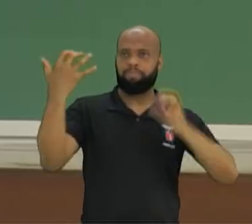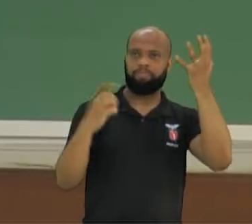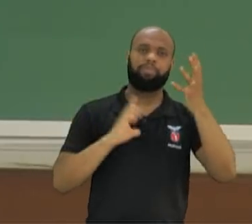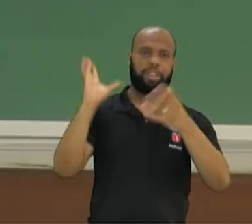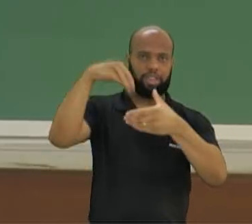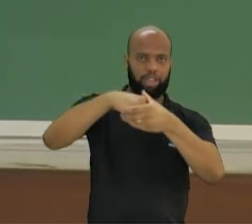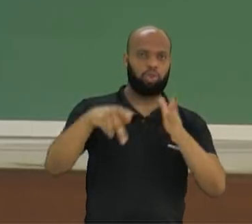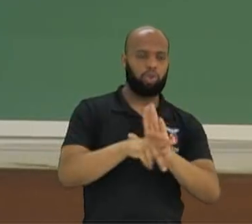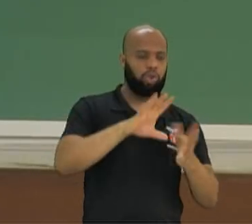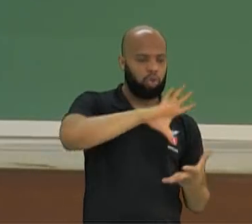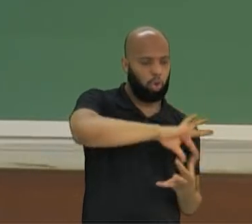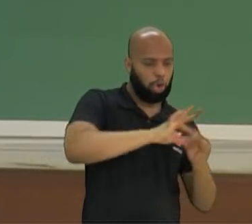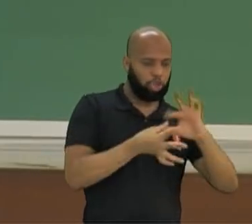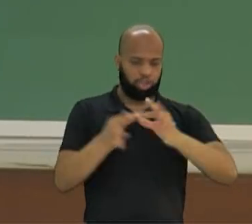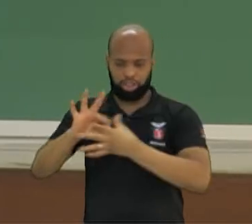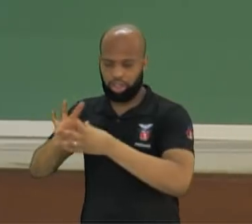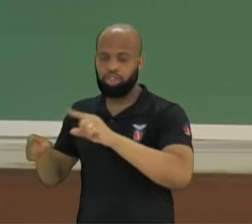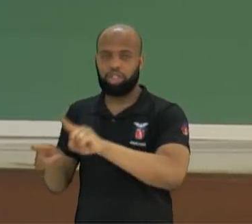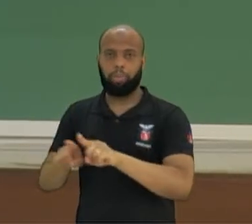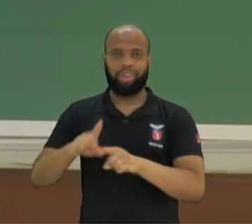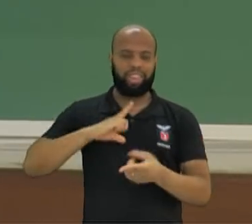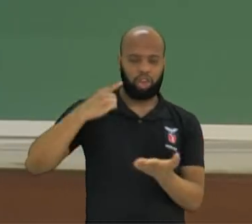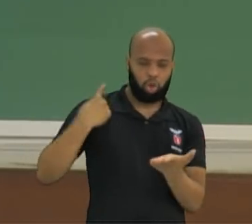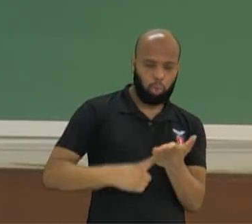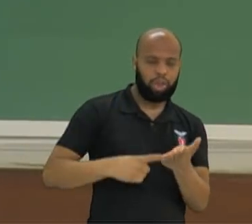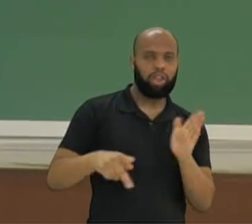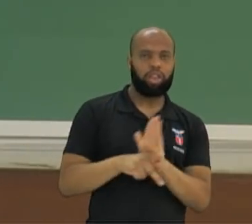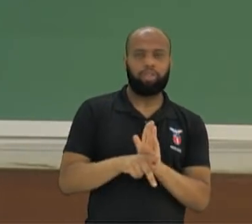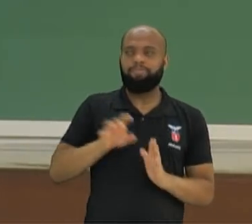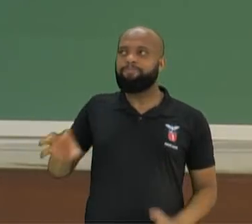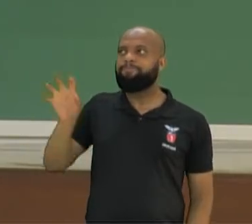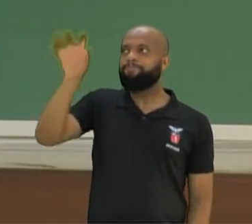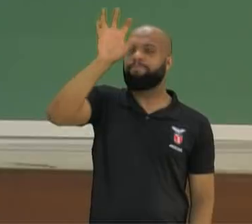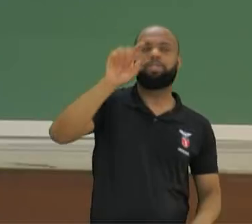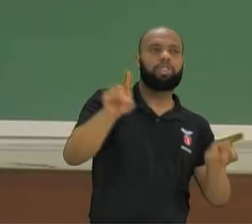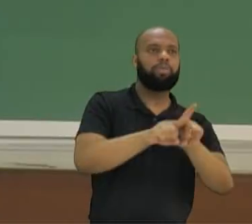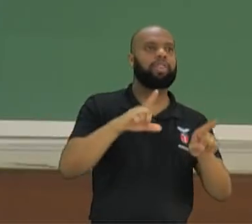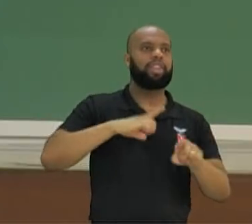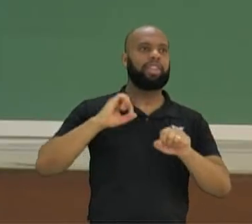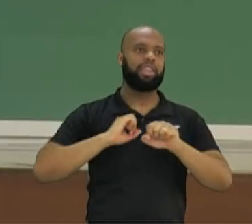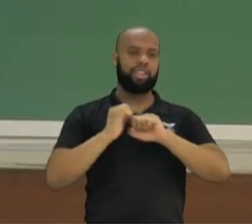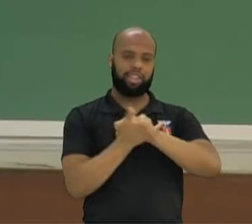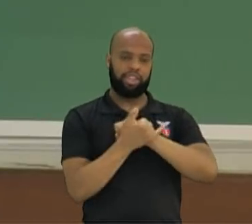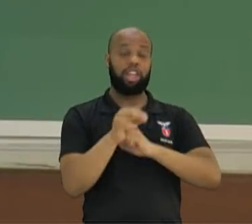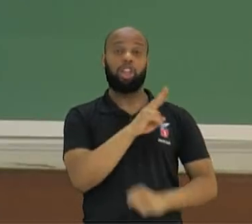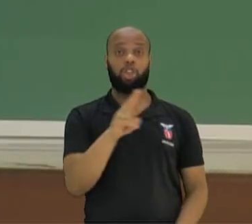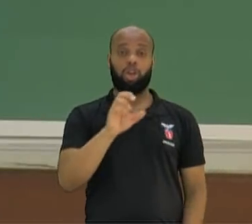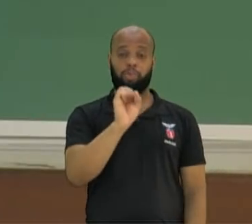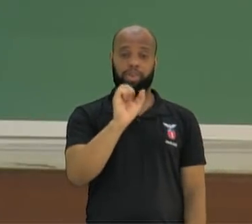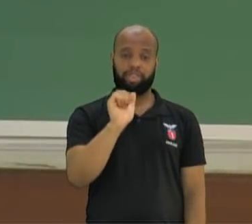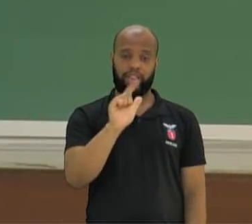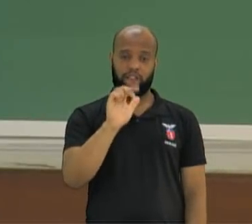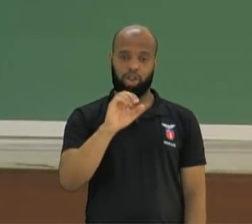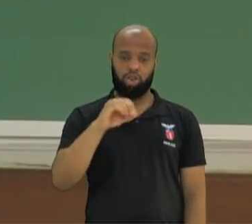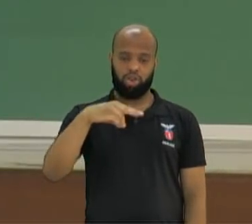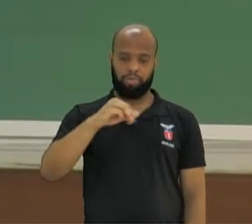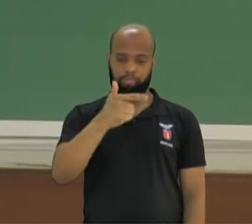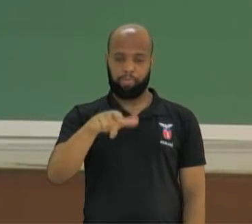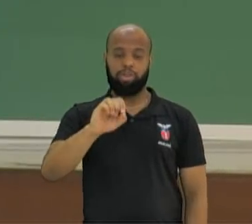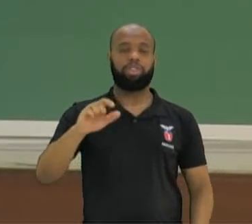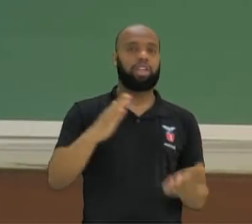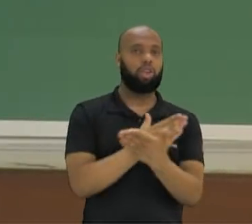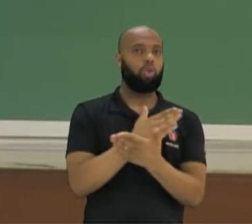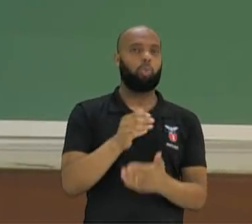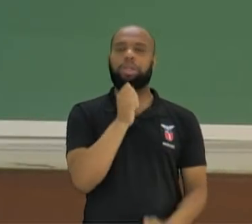do continente, acordos regionais. E as Ilhas Salomão também, ó, as reservas ainda pouco exploradas lá na